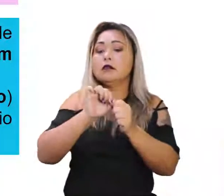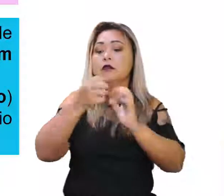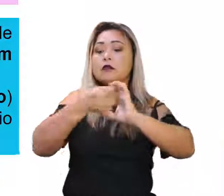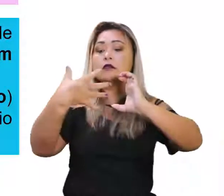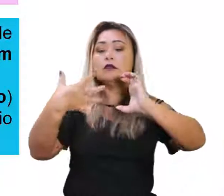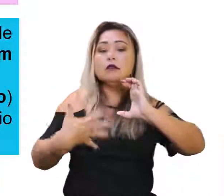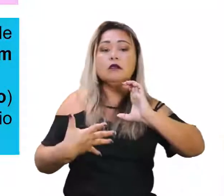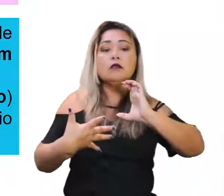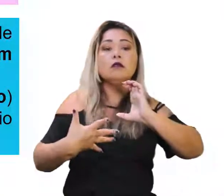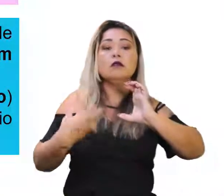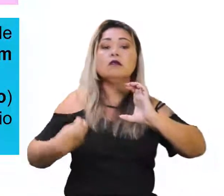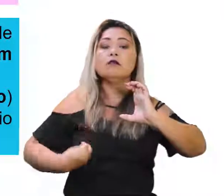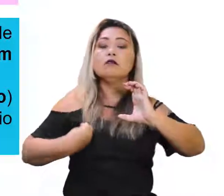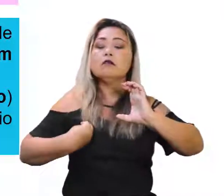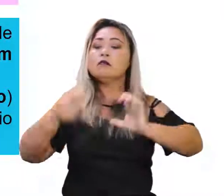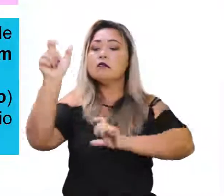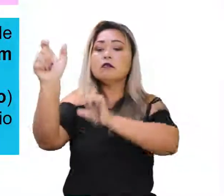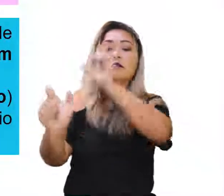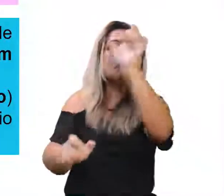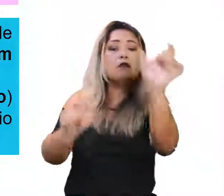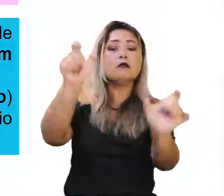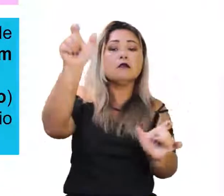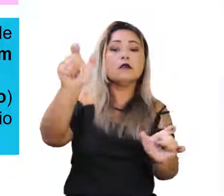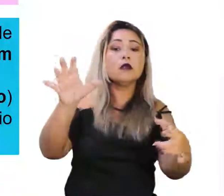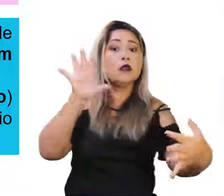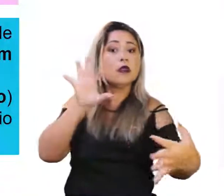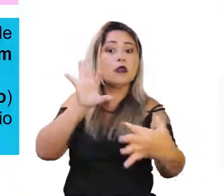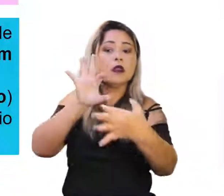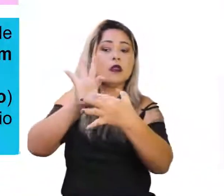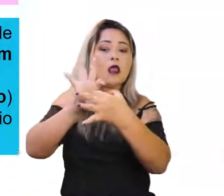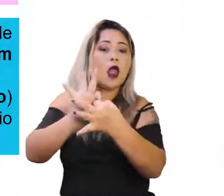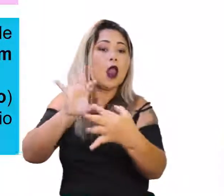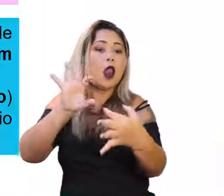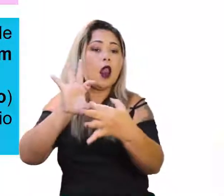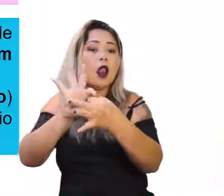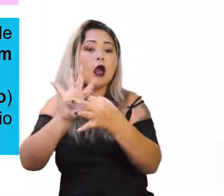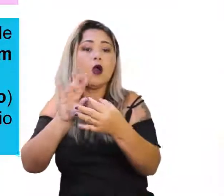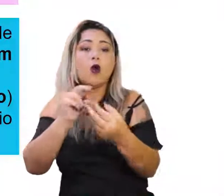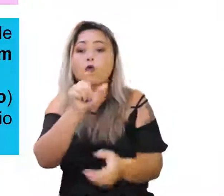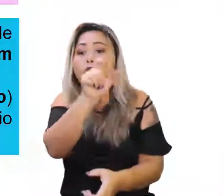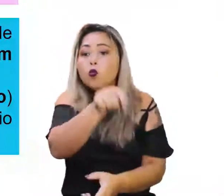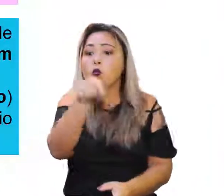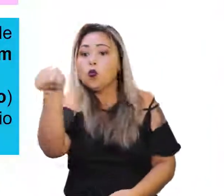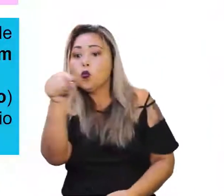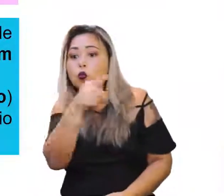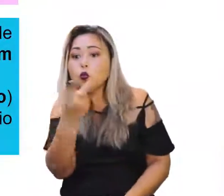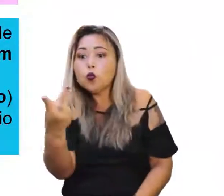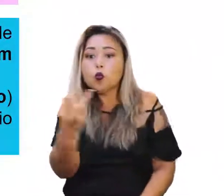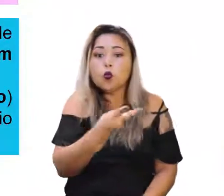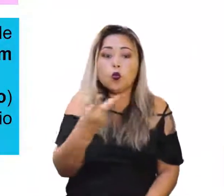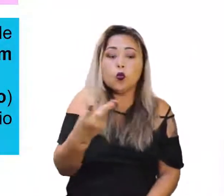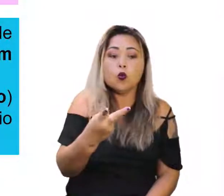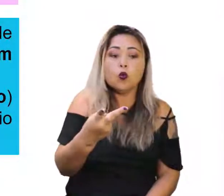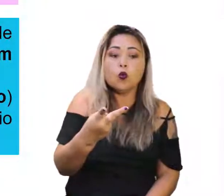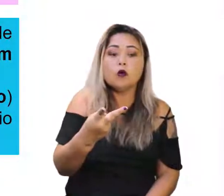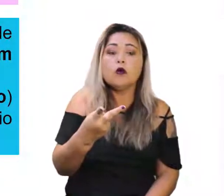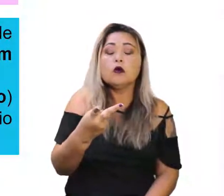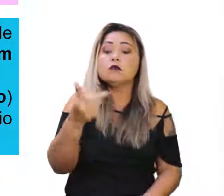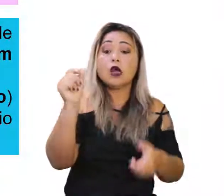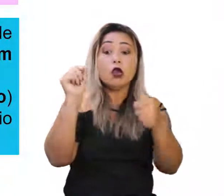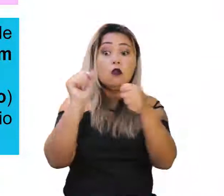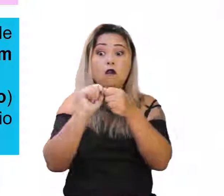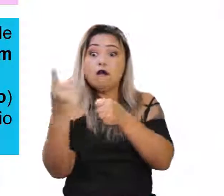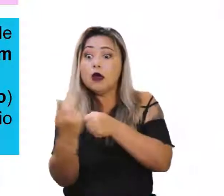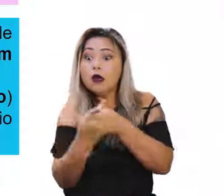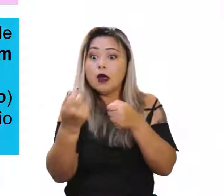se caracteriza pela presença de personagens ligados com lógica uns aos outros e a